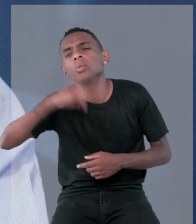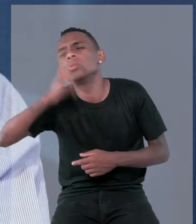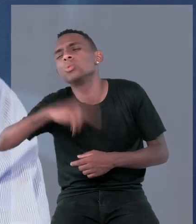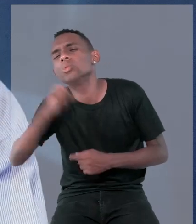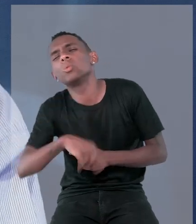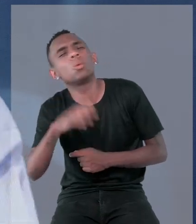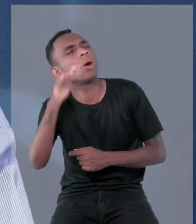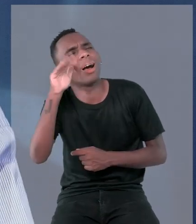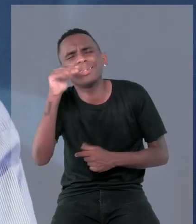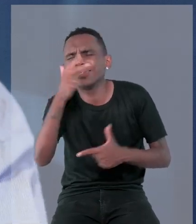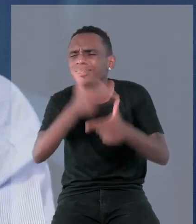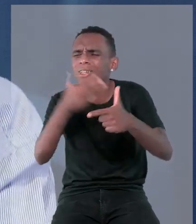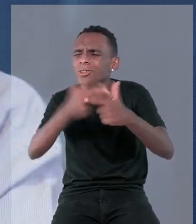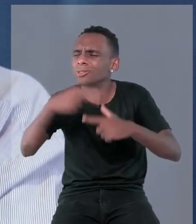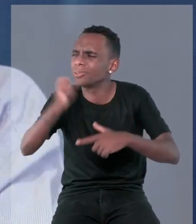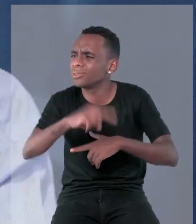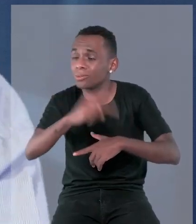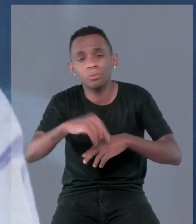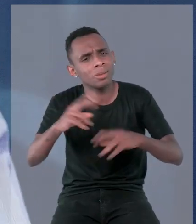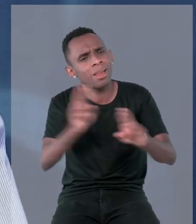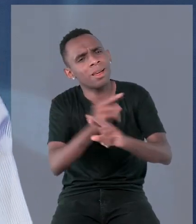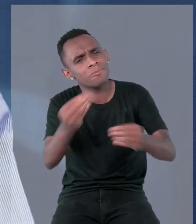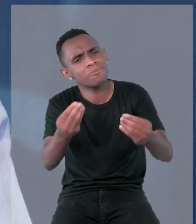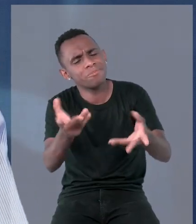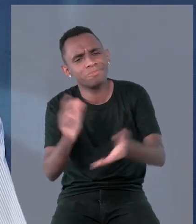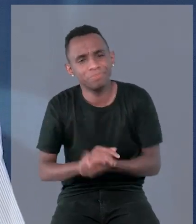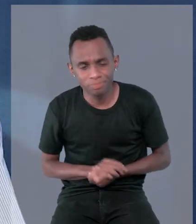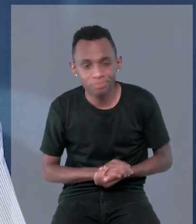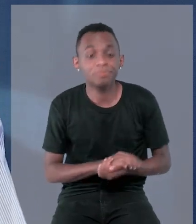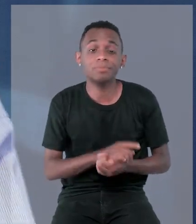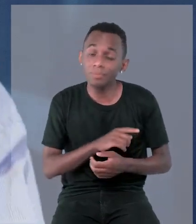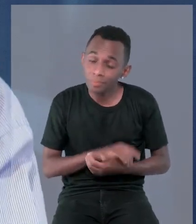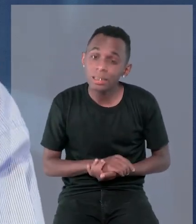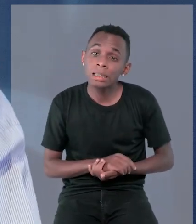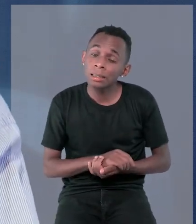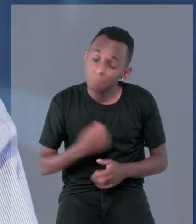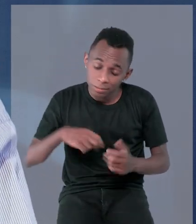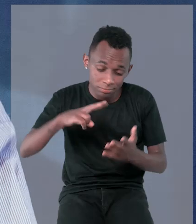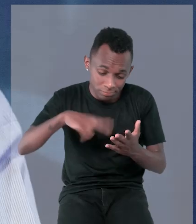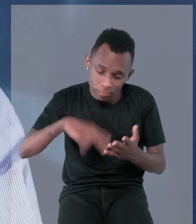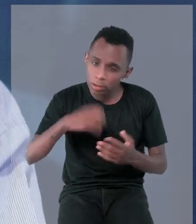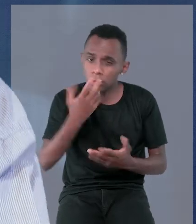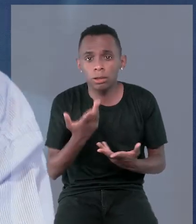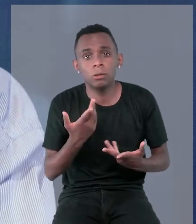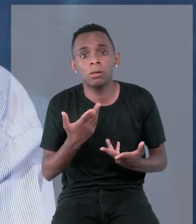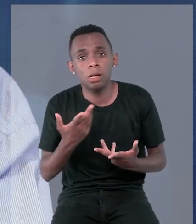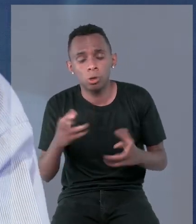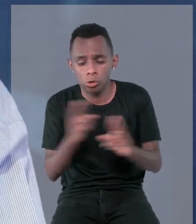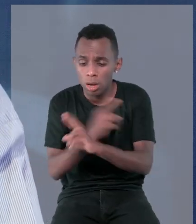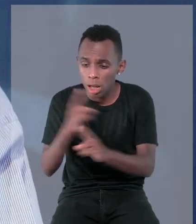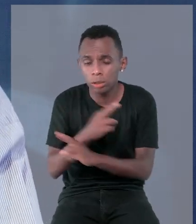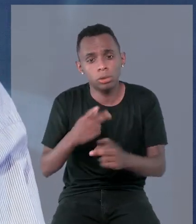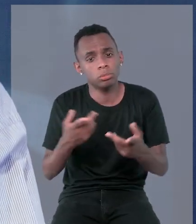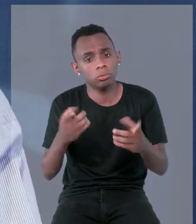Família Soprano. Mas você vê, mas tá no ar, né? O cara tá lá no hospital, você precisa ler, os diálogos são